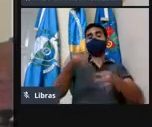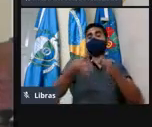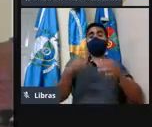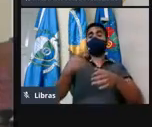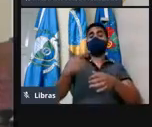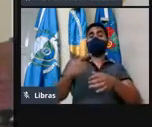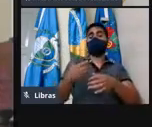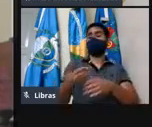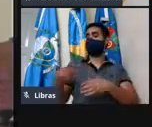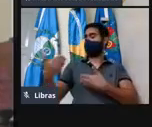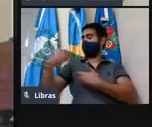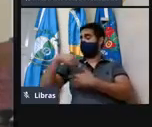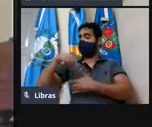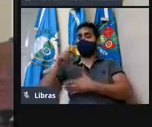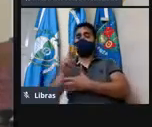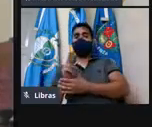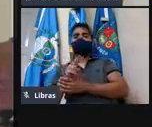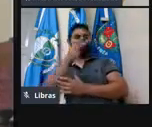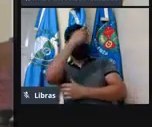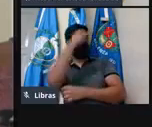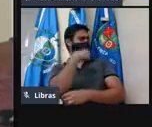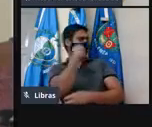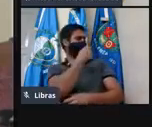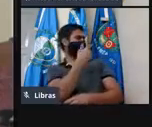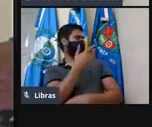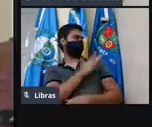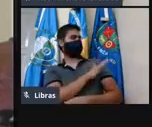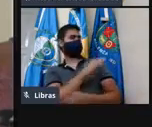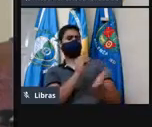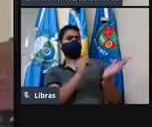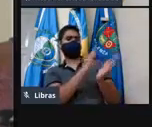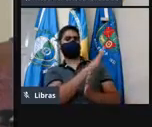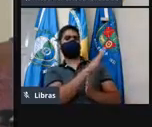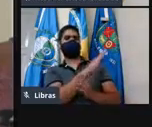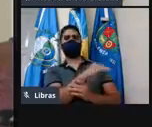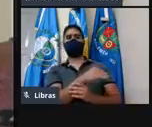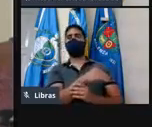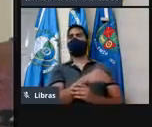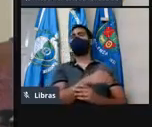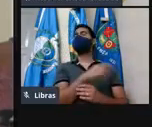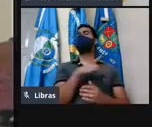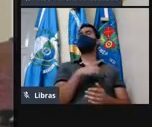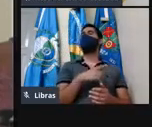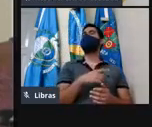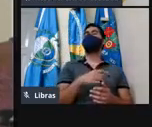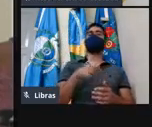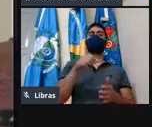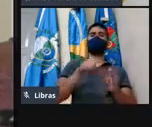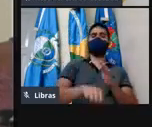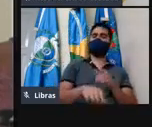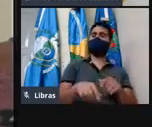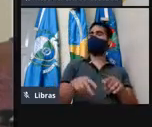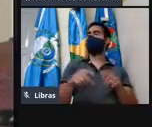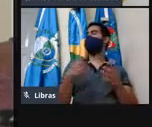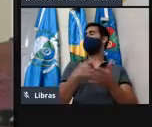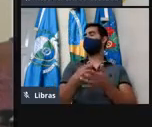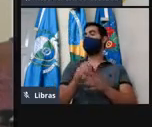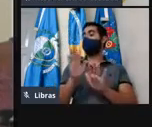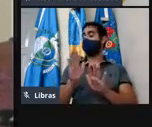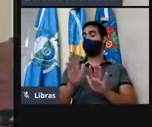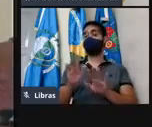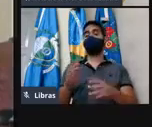chegava em Valença, aí o prefeito não gostava da cara do dono, mandava ele embora no outro dia, prejuízo aí, quem vai pagar não sabemos. Então isso tudo